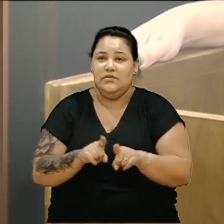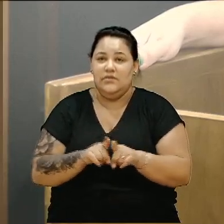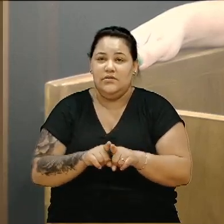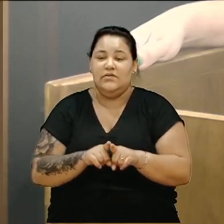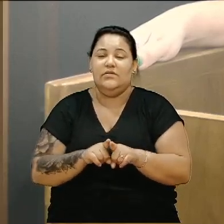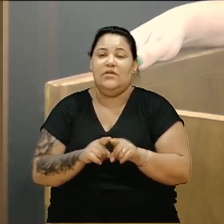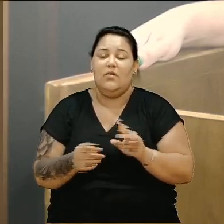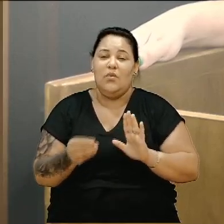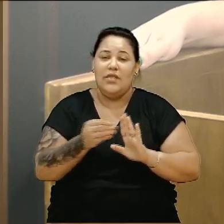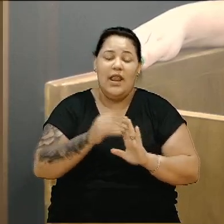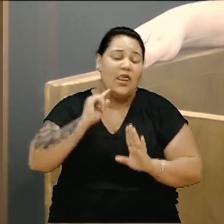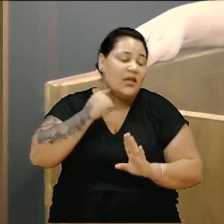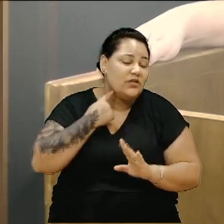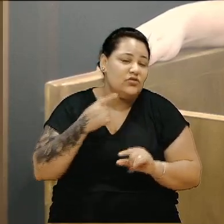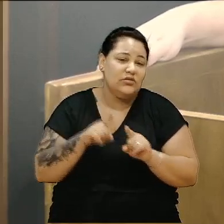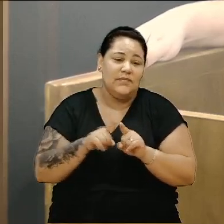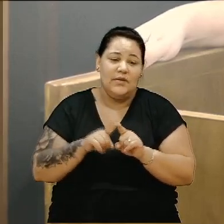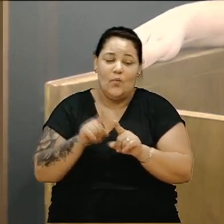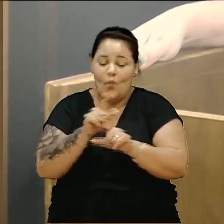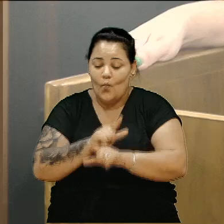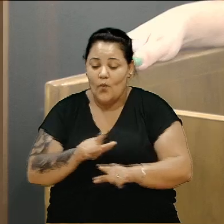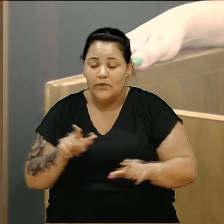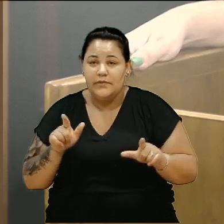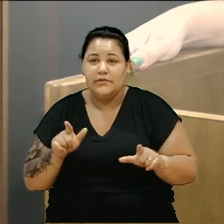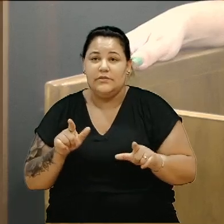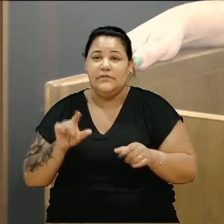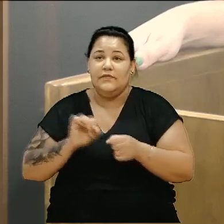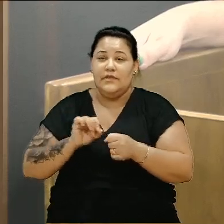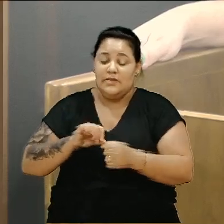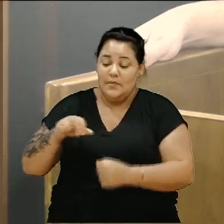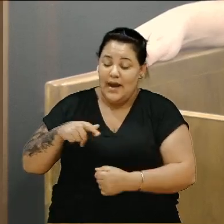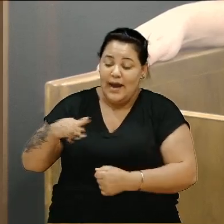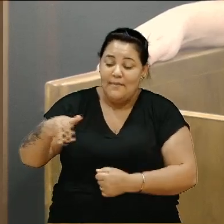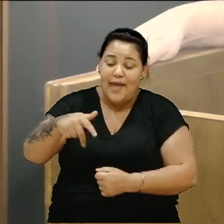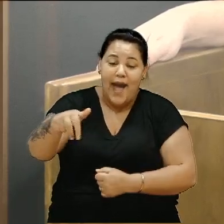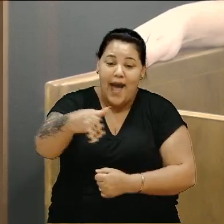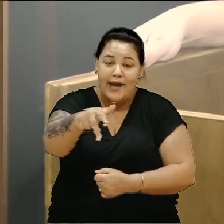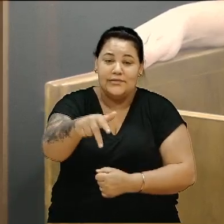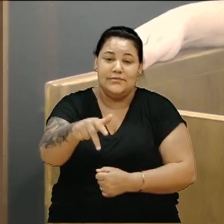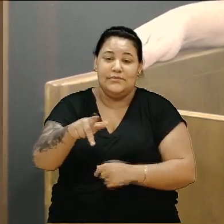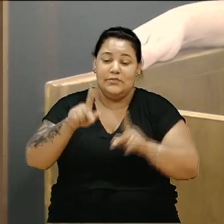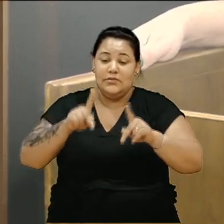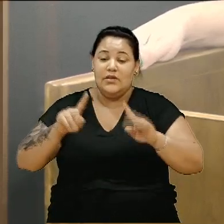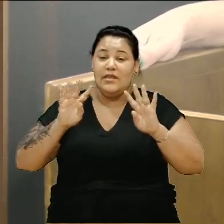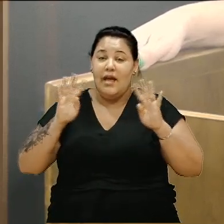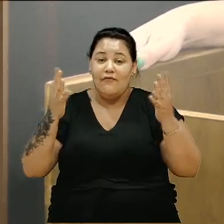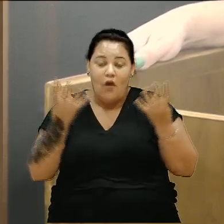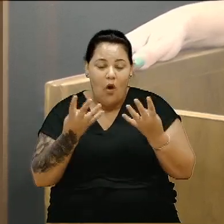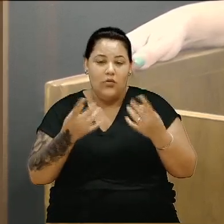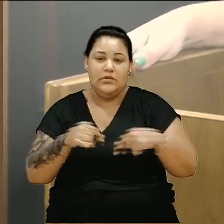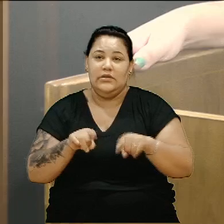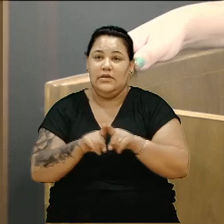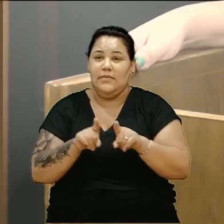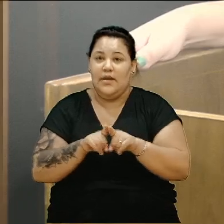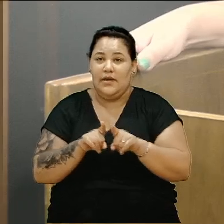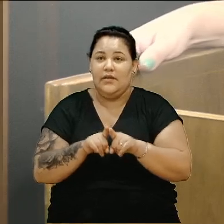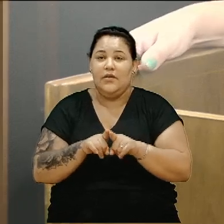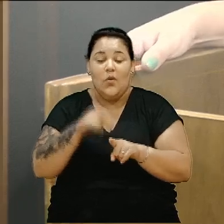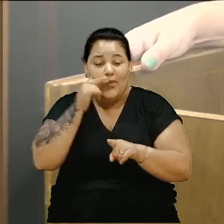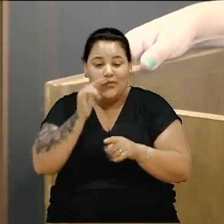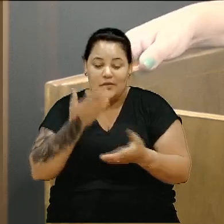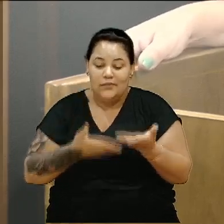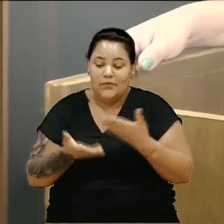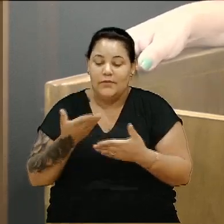de lixeiras, a limpeza, uma pista de caminhada para as pessoas do entorno também compartilharem